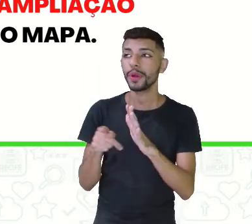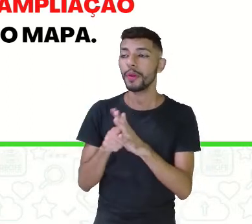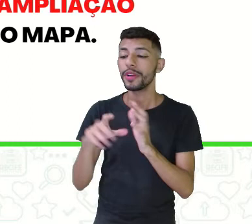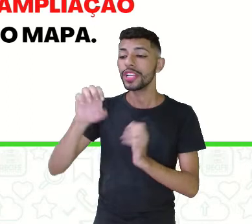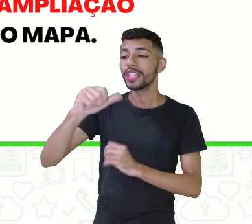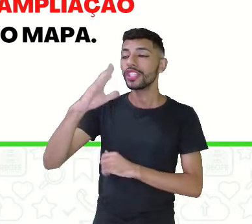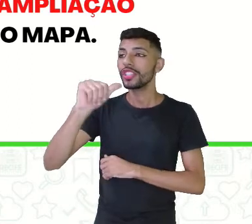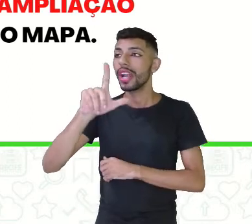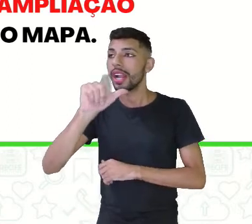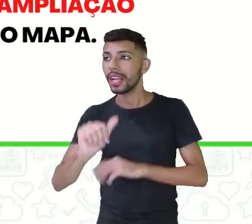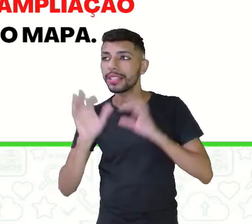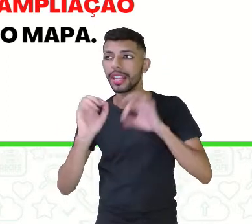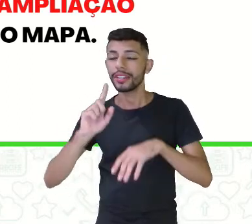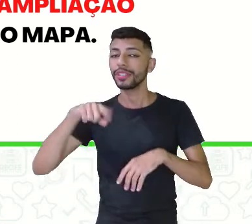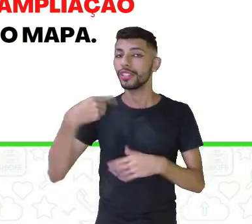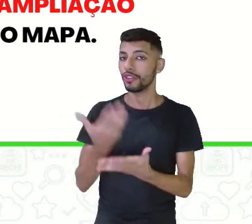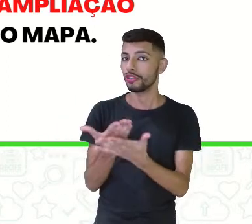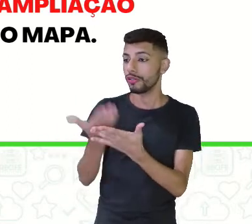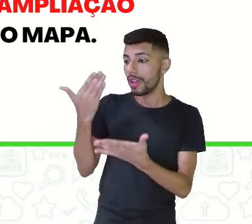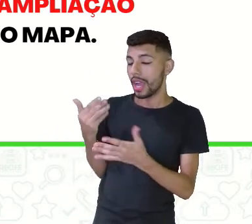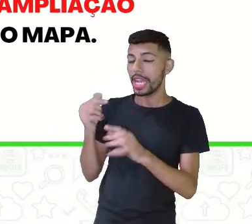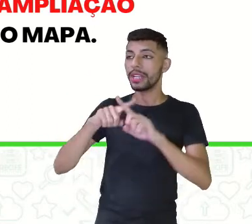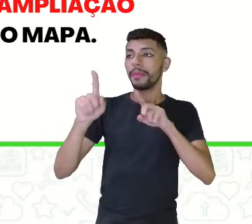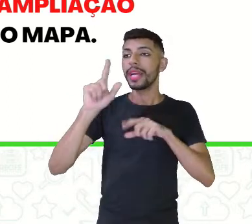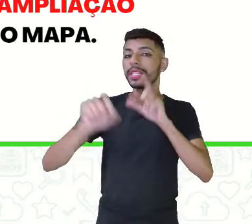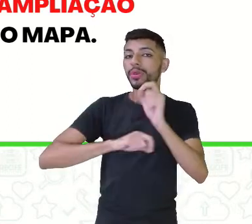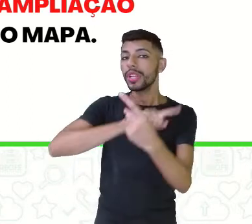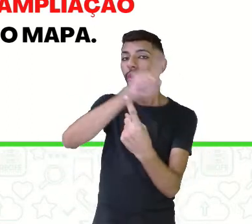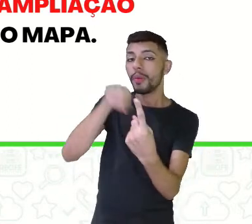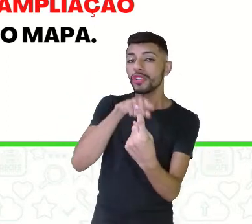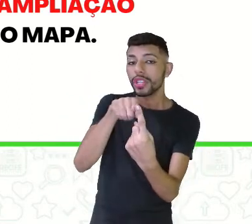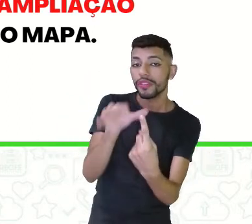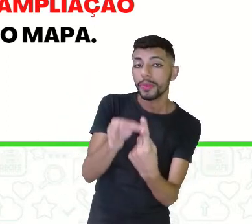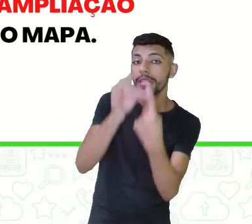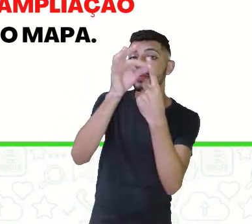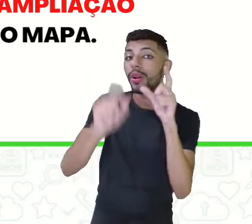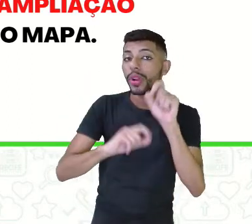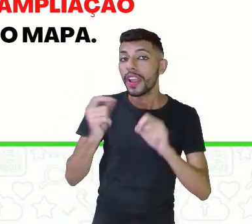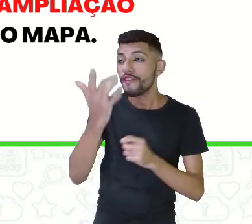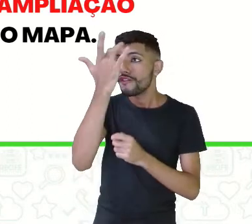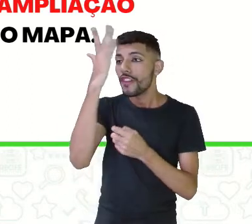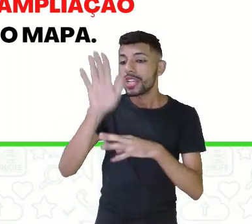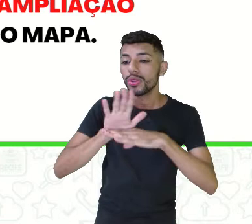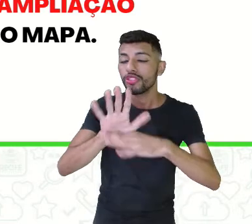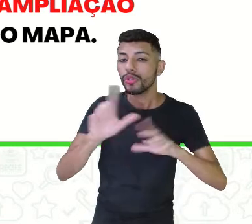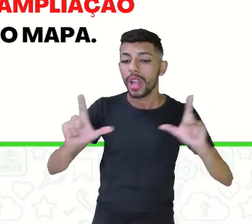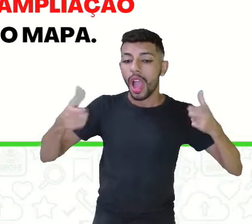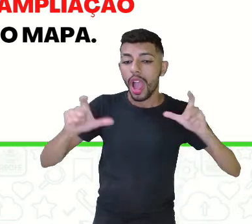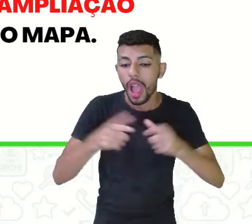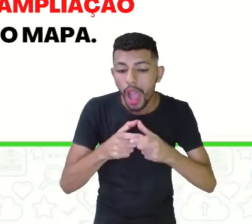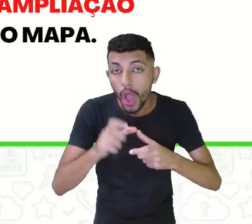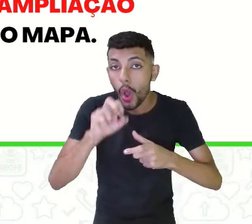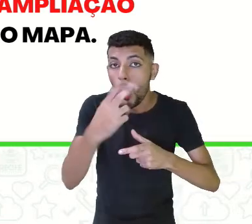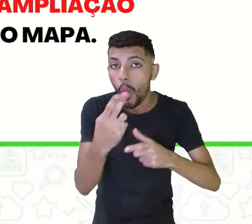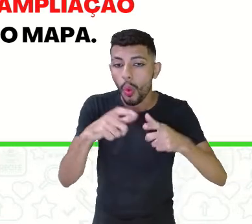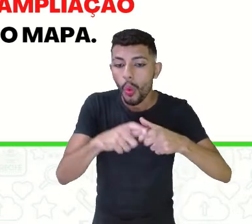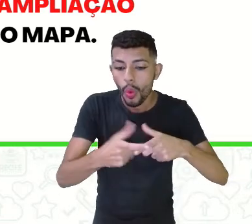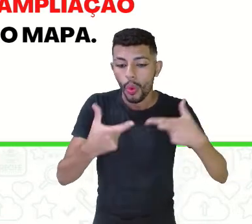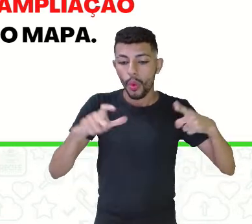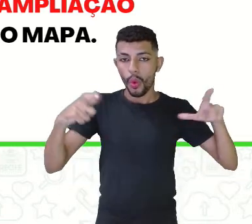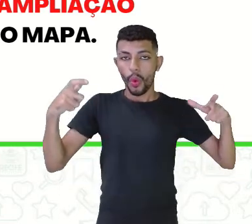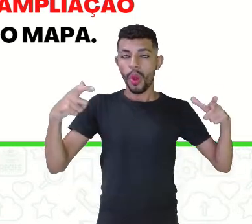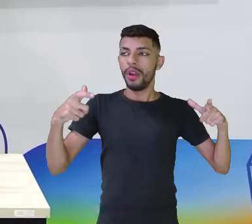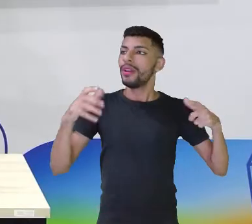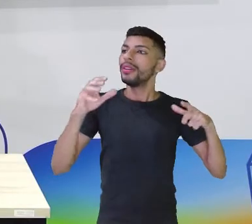principal objetivo é o quê? Facilitar a redução ou a ampliação